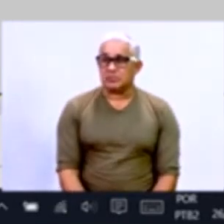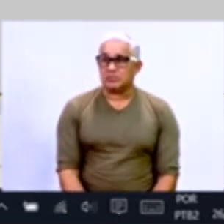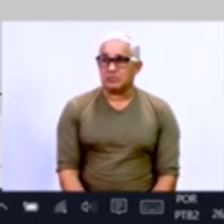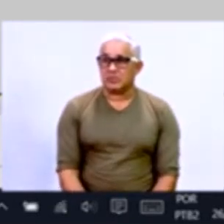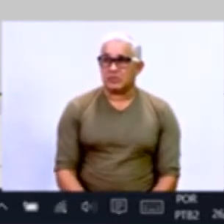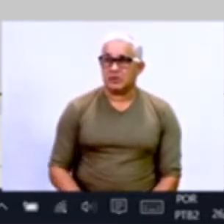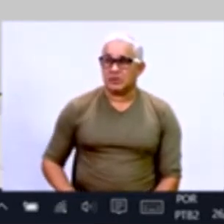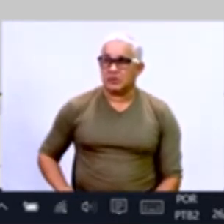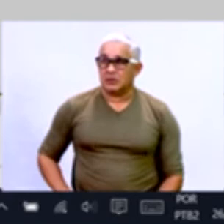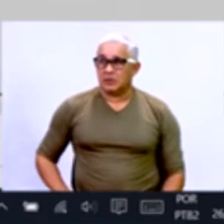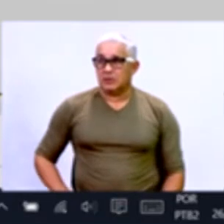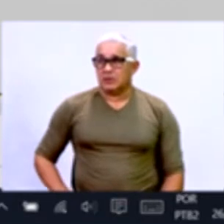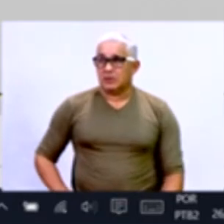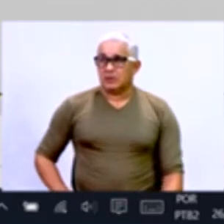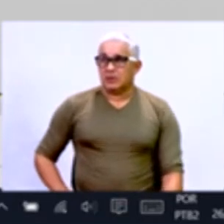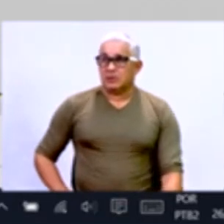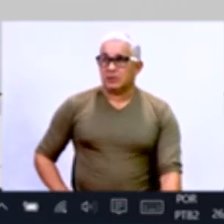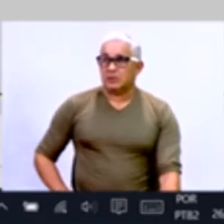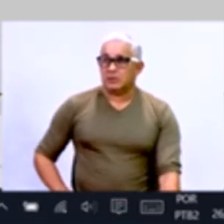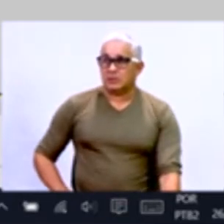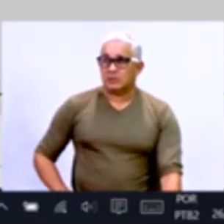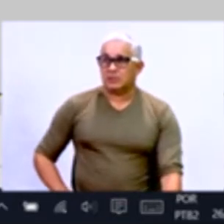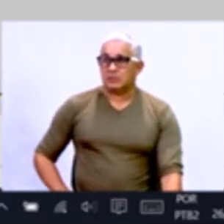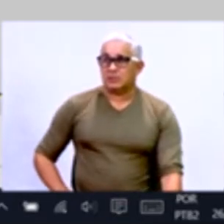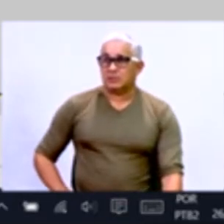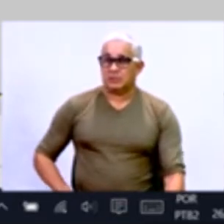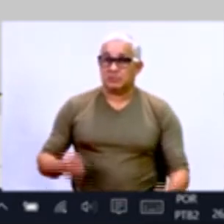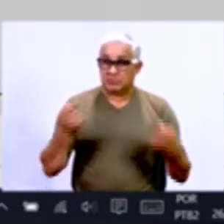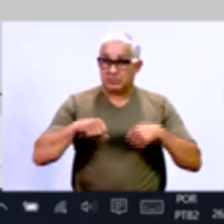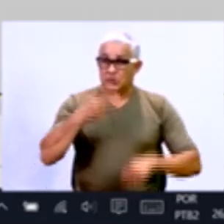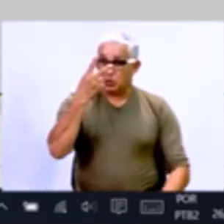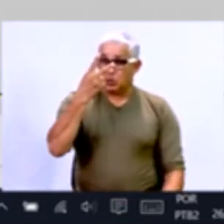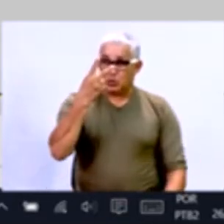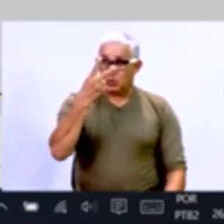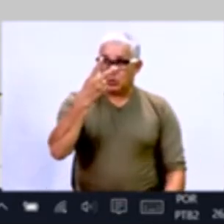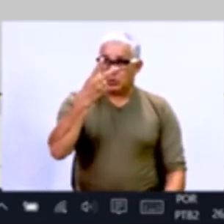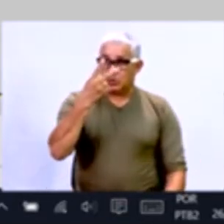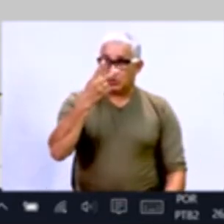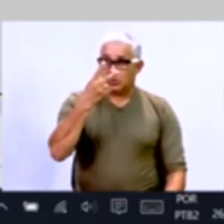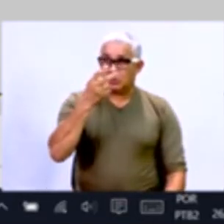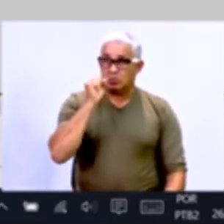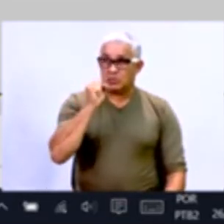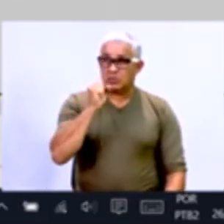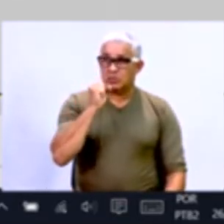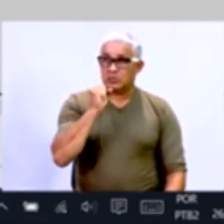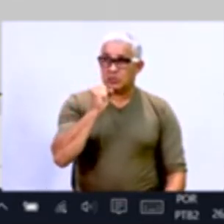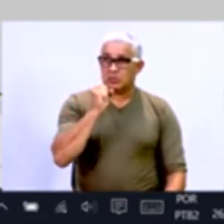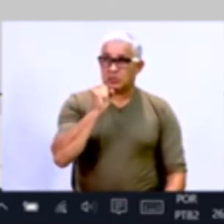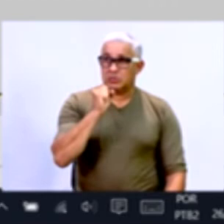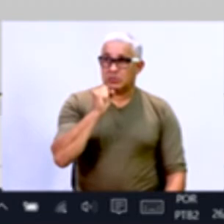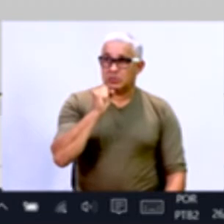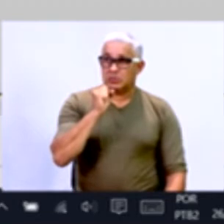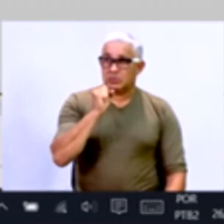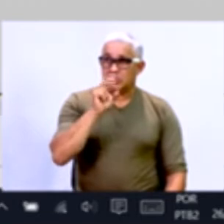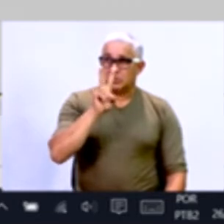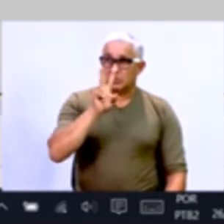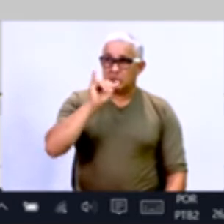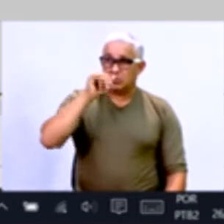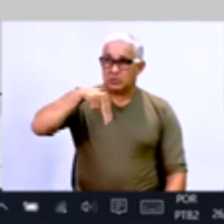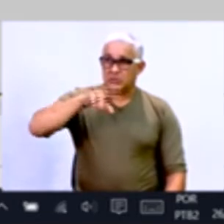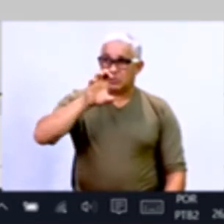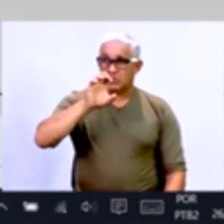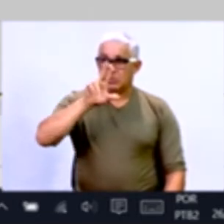Eu quero... Terminei, né, de alterar, não preciso mais de duas faixas, eu posso vir aqui, ó, vincular as